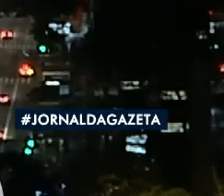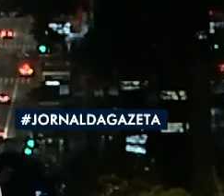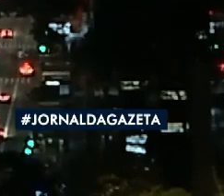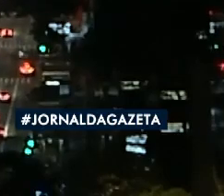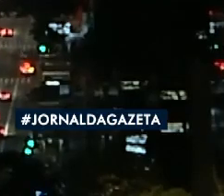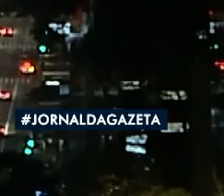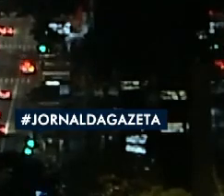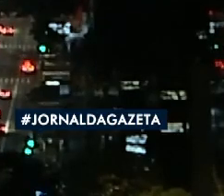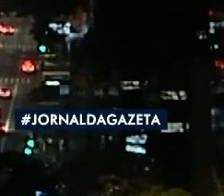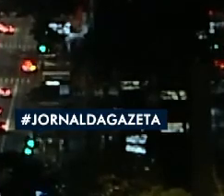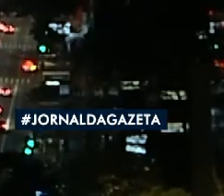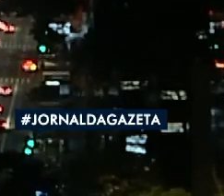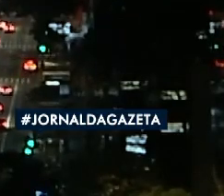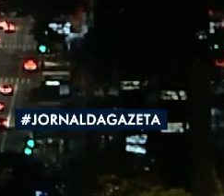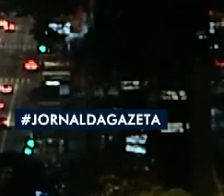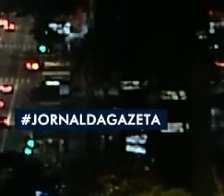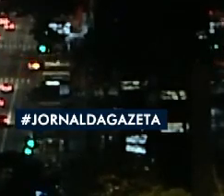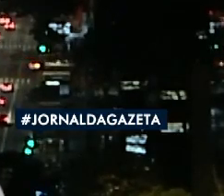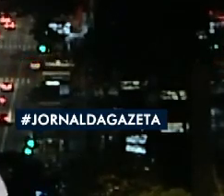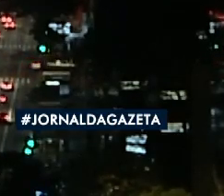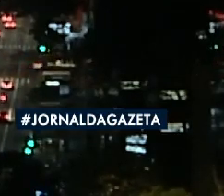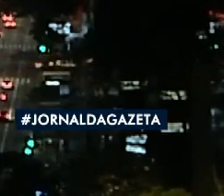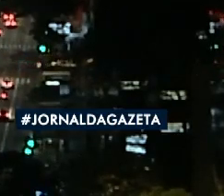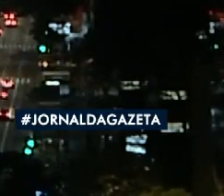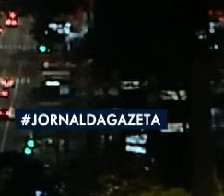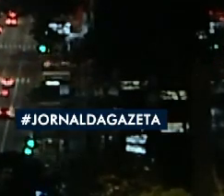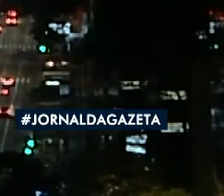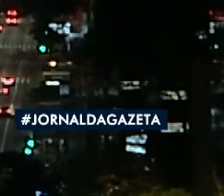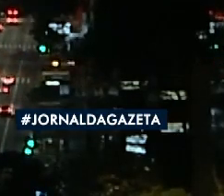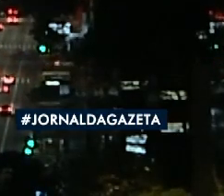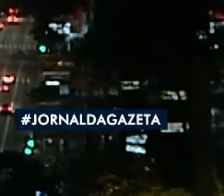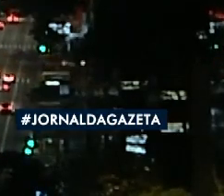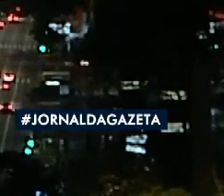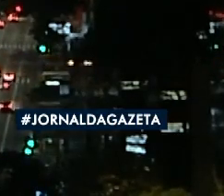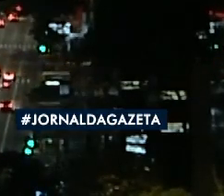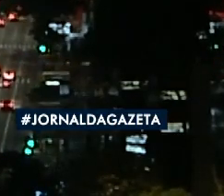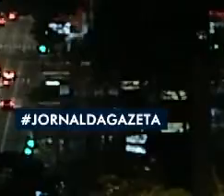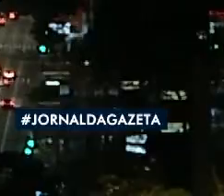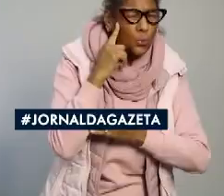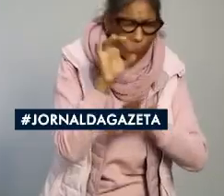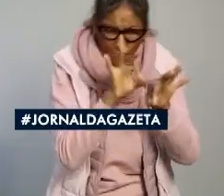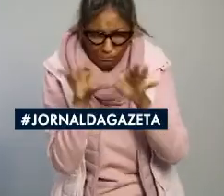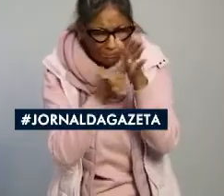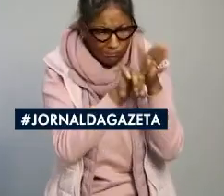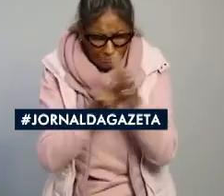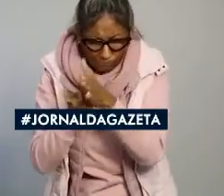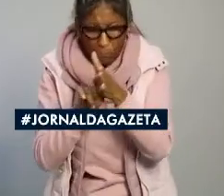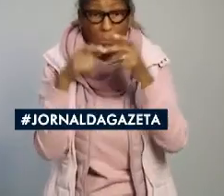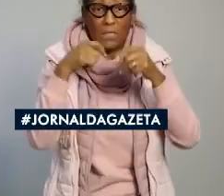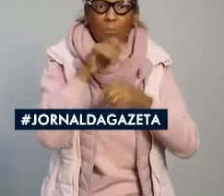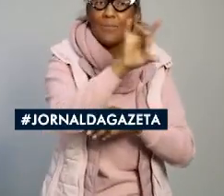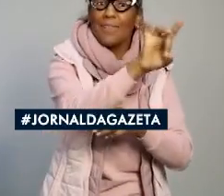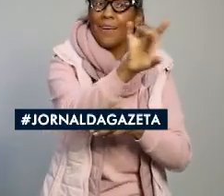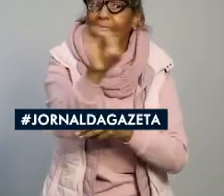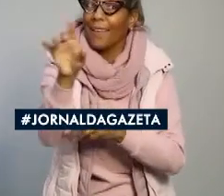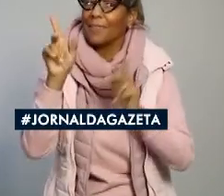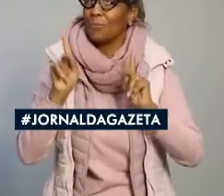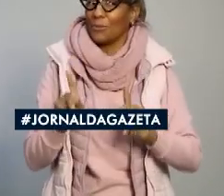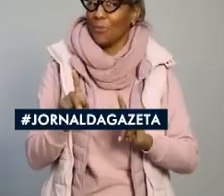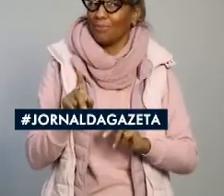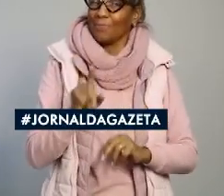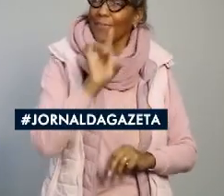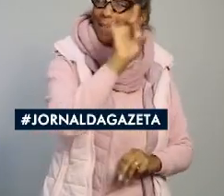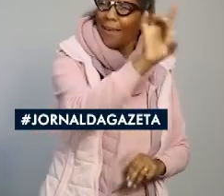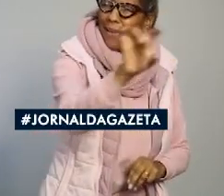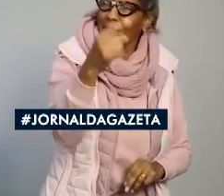E o novo coronavírus avança pela região sul e centro-oeste. Com o avanço da doença no Rio